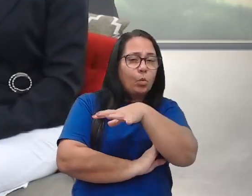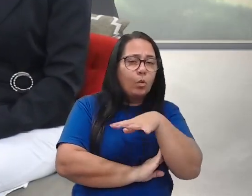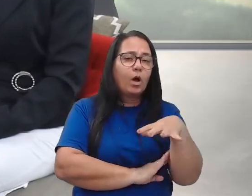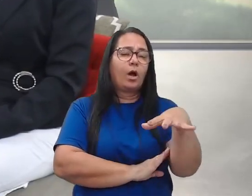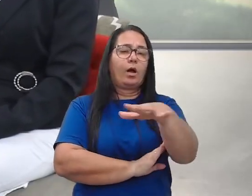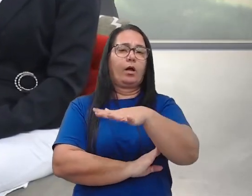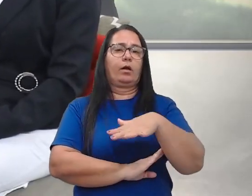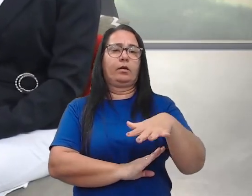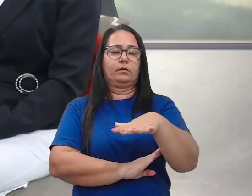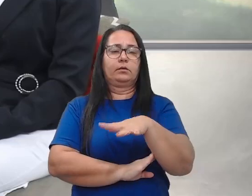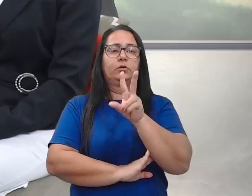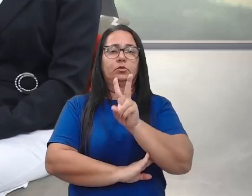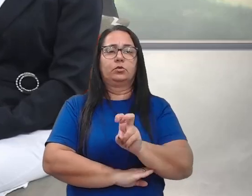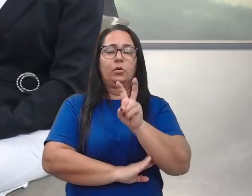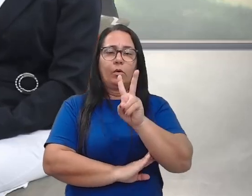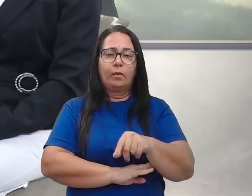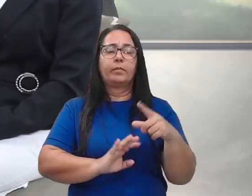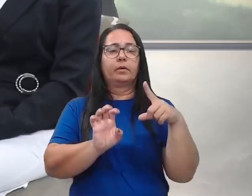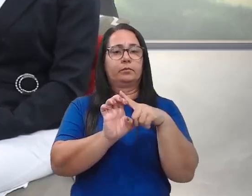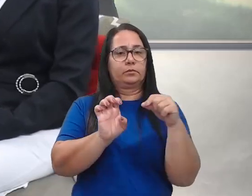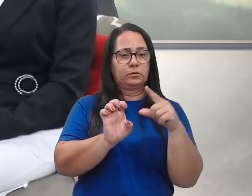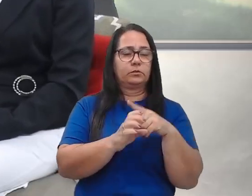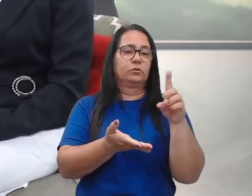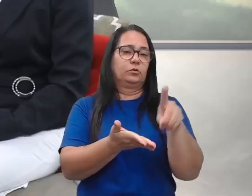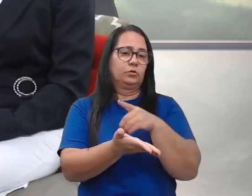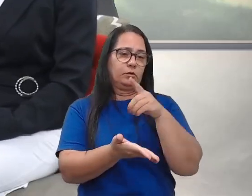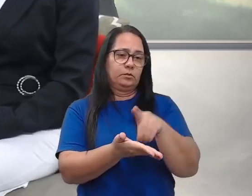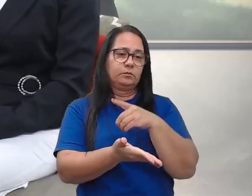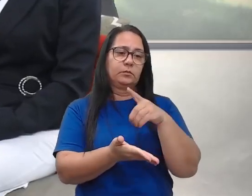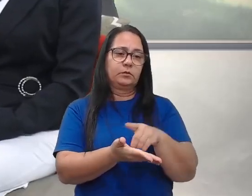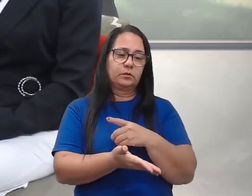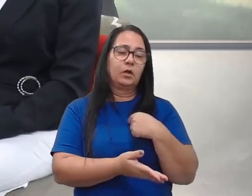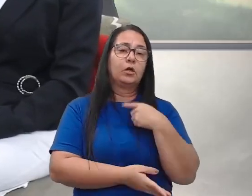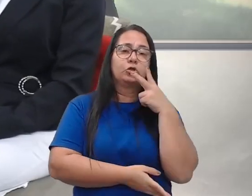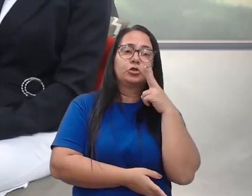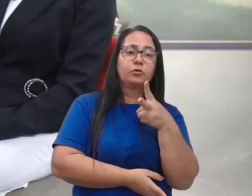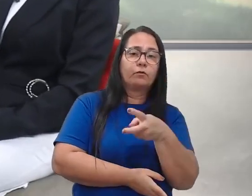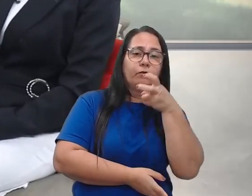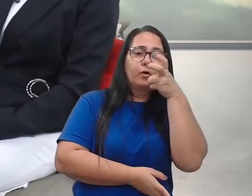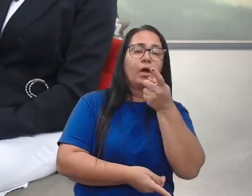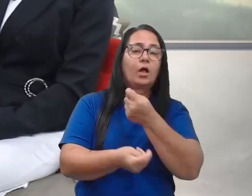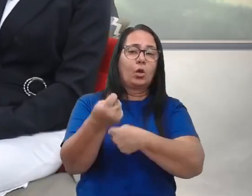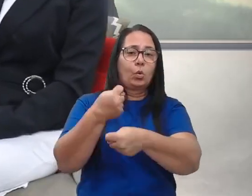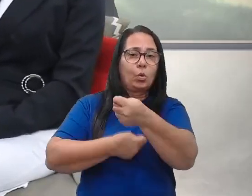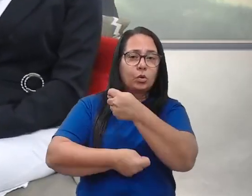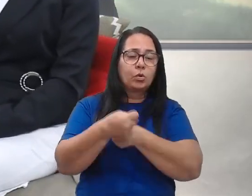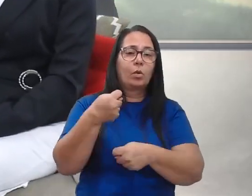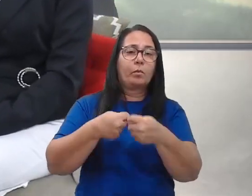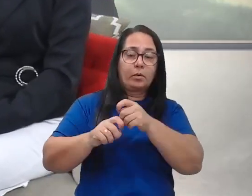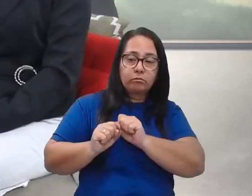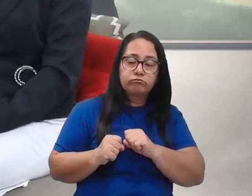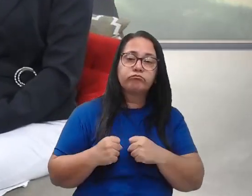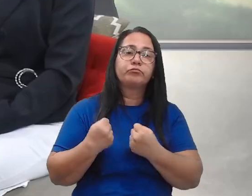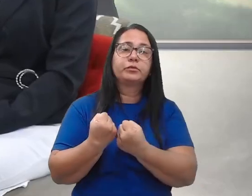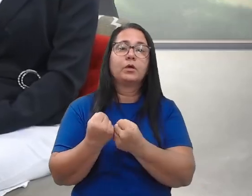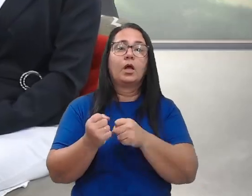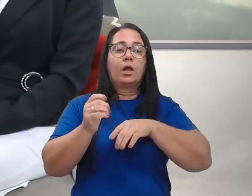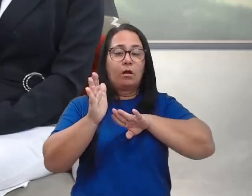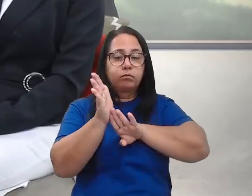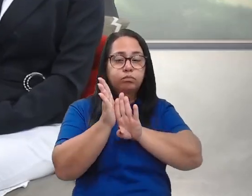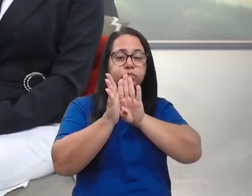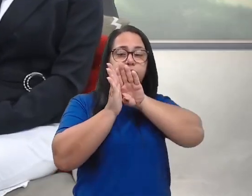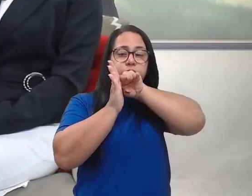do empreendedorismo digital. A gente vê que a economia ficou muito aquecida, ela deu uma queda, a gente foi se